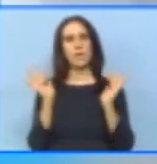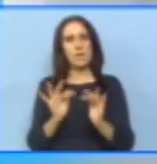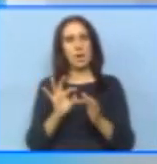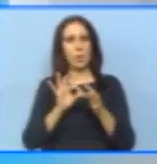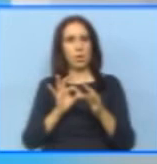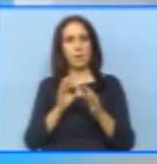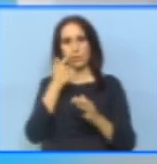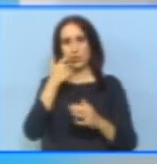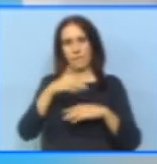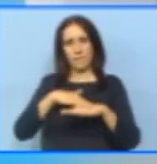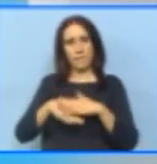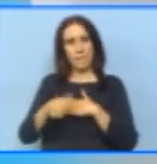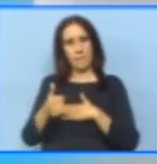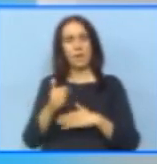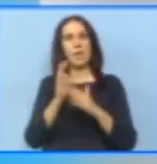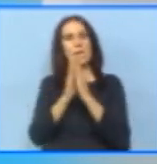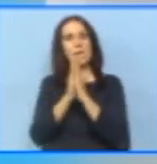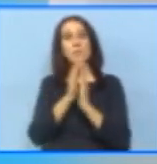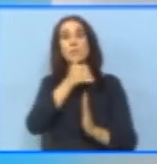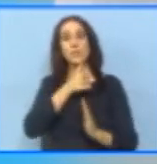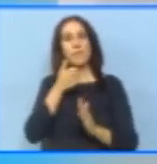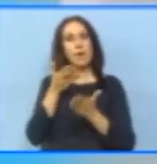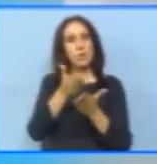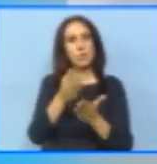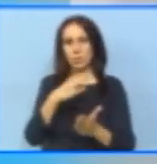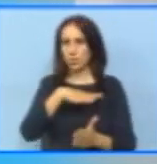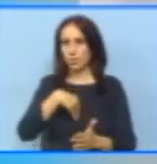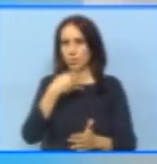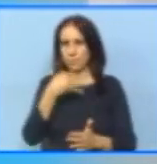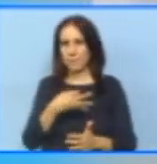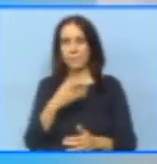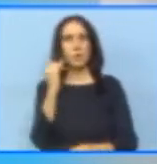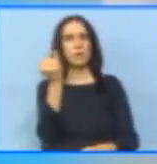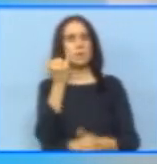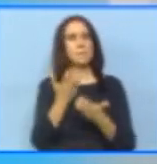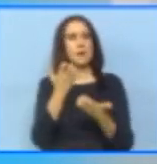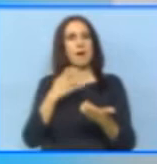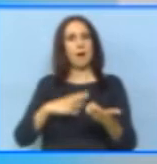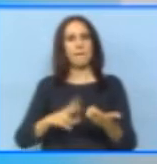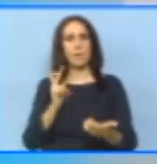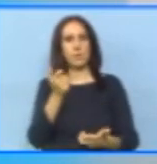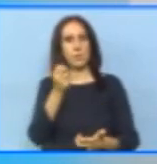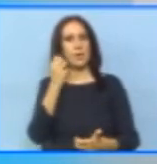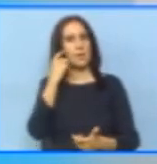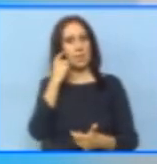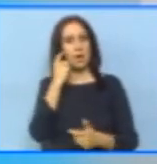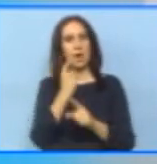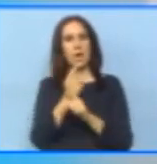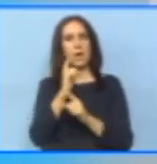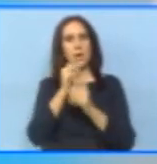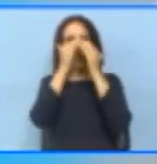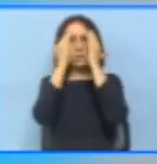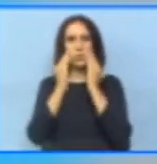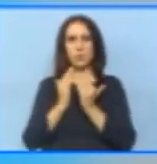e benfeitores da ajuda à Igreja que sofre de todo o mundo. A organização quer assinalar os 50 anos da consagração a Nossa